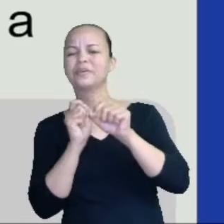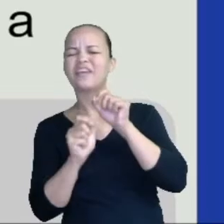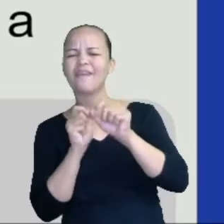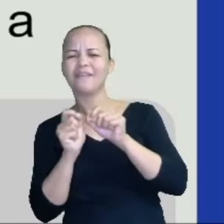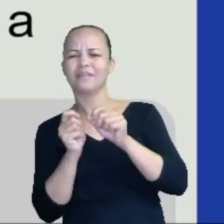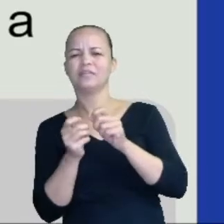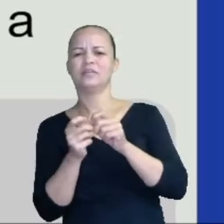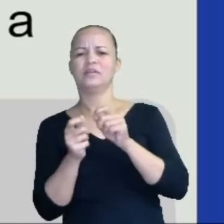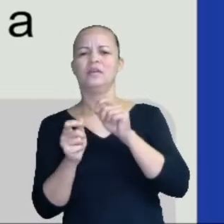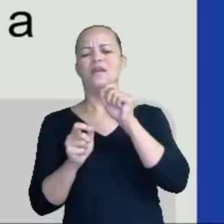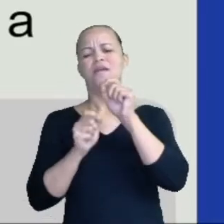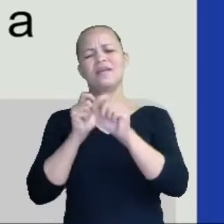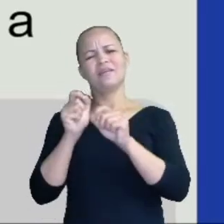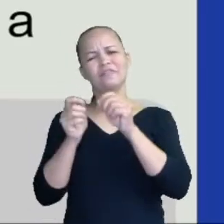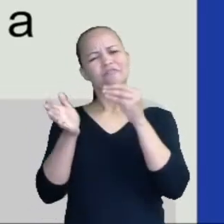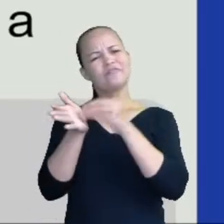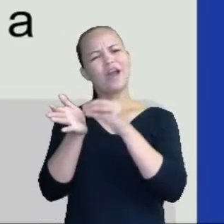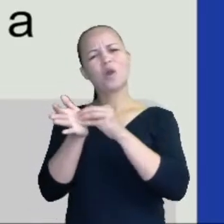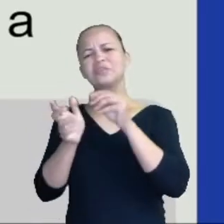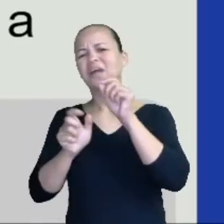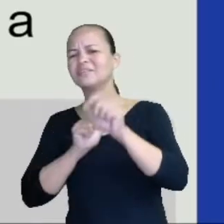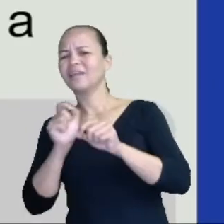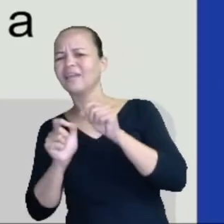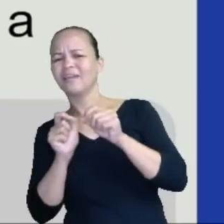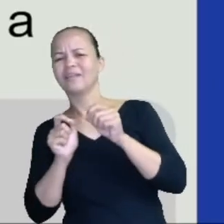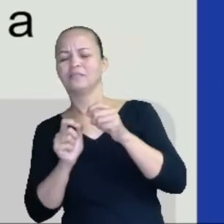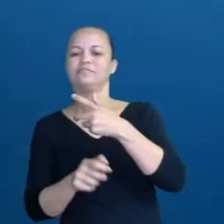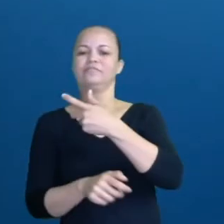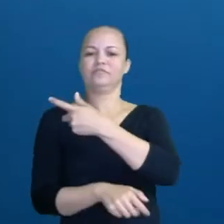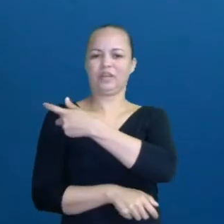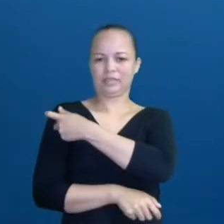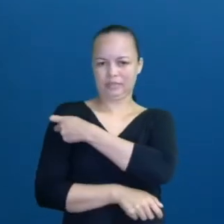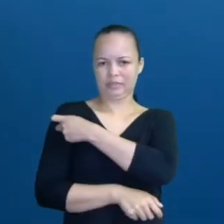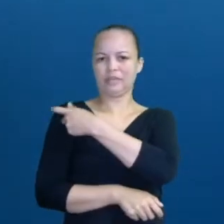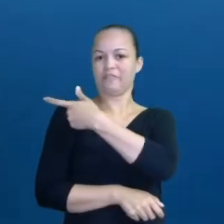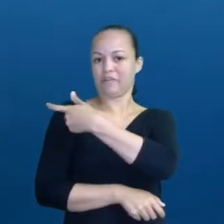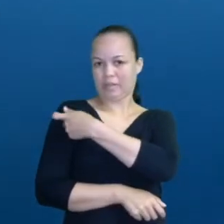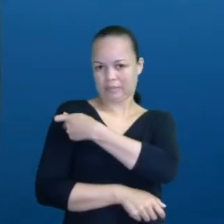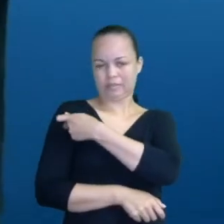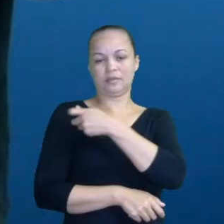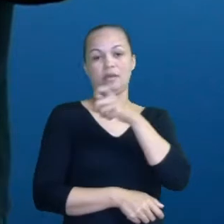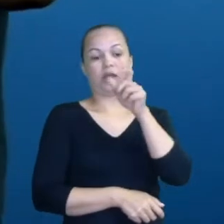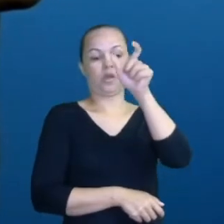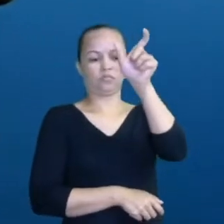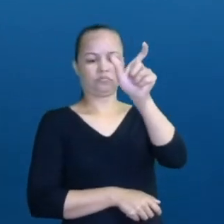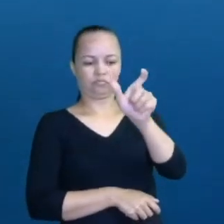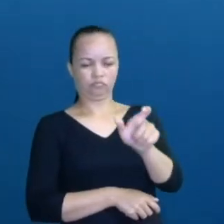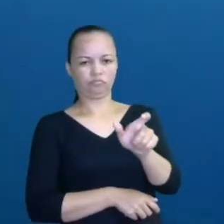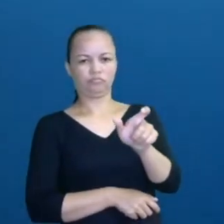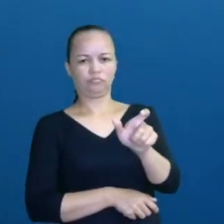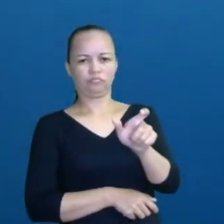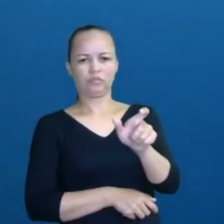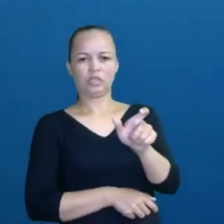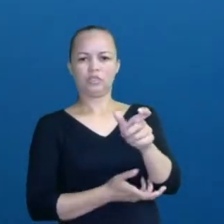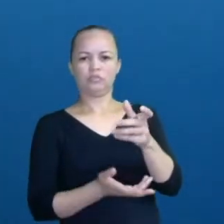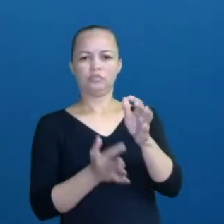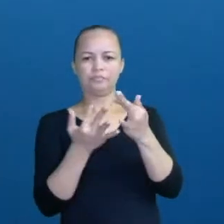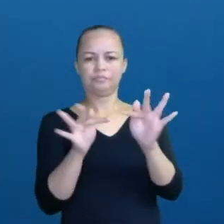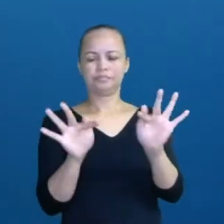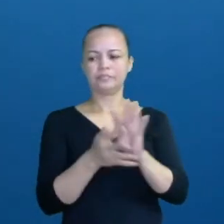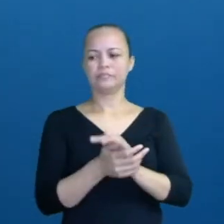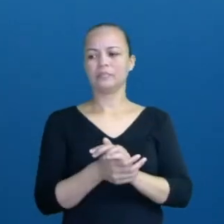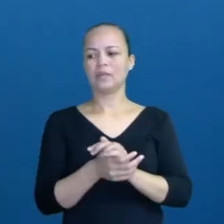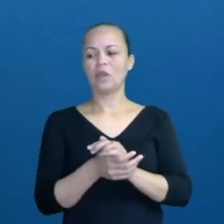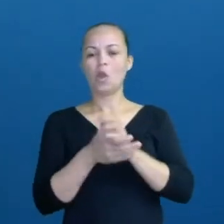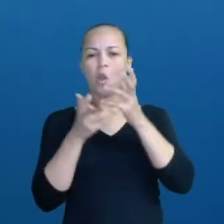quem falta? Logo vem a resposta, vacinas. Vacinas é o sujeito da frase. Percebam mais uma vez